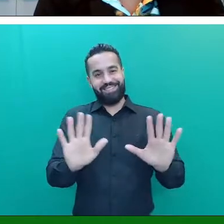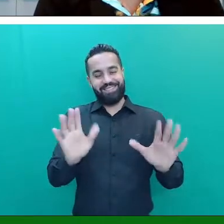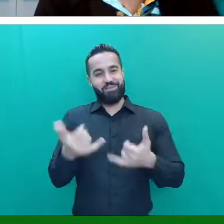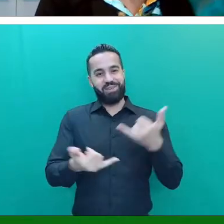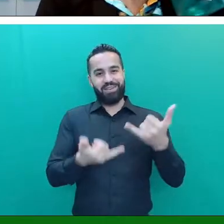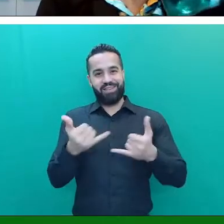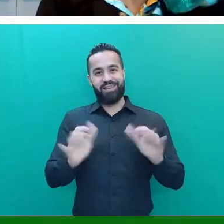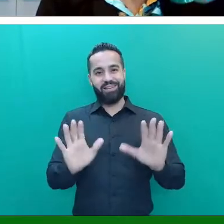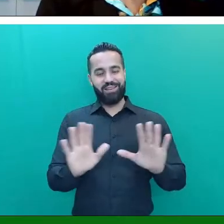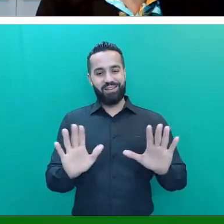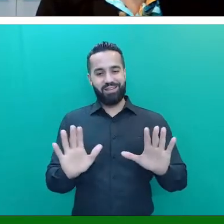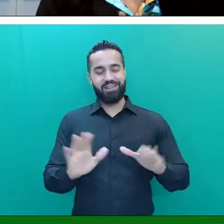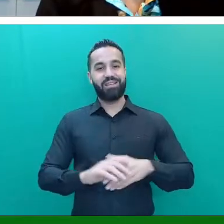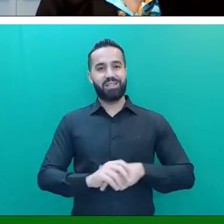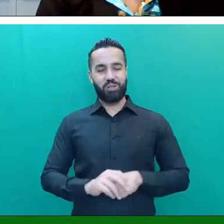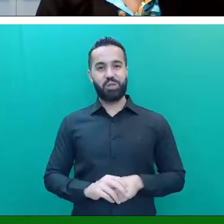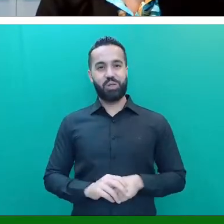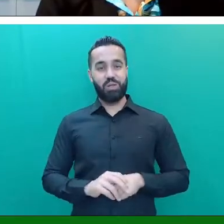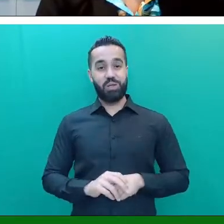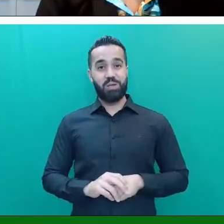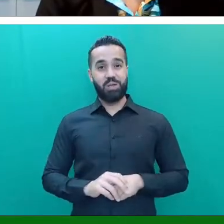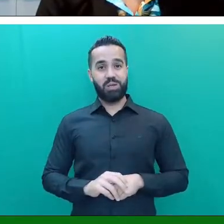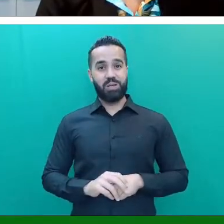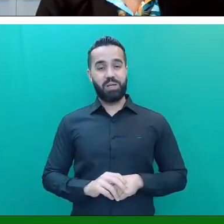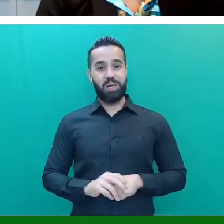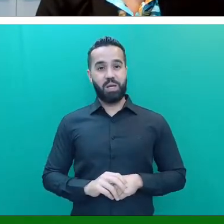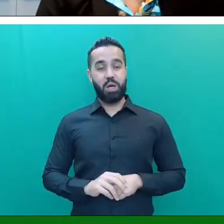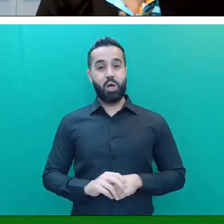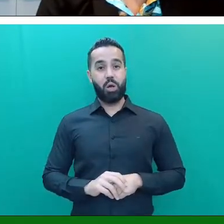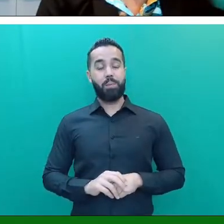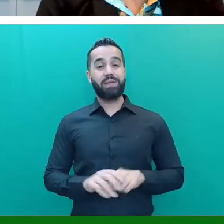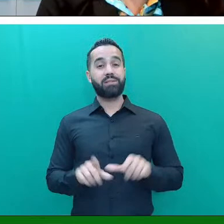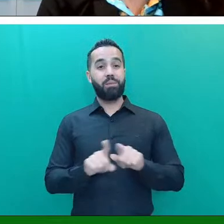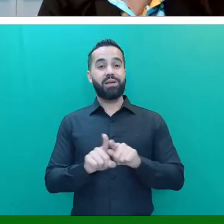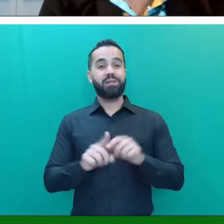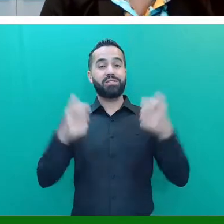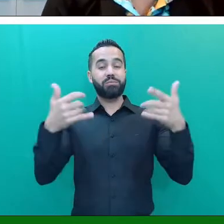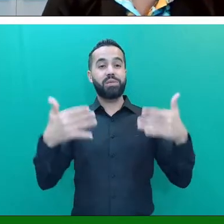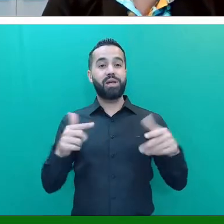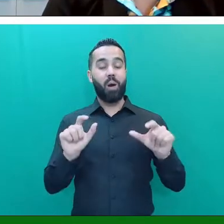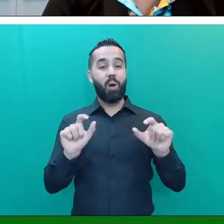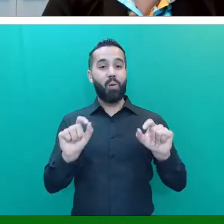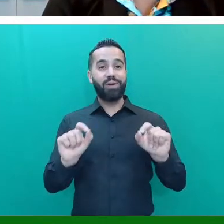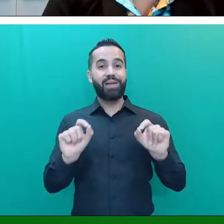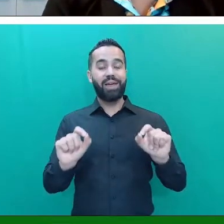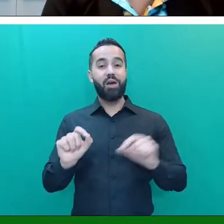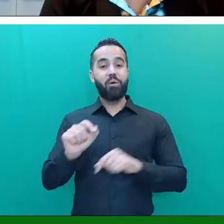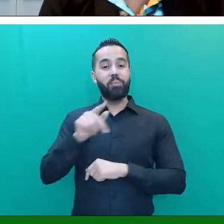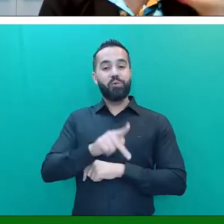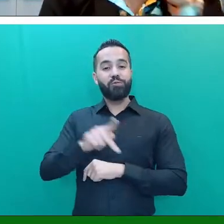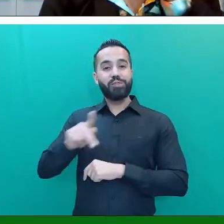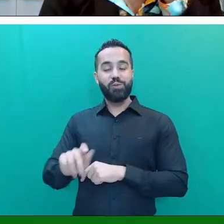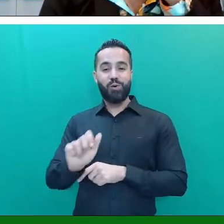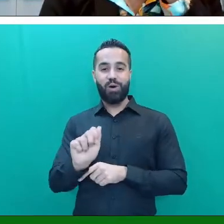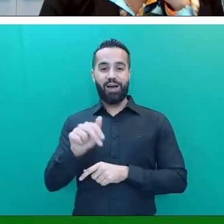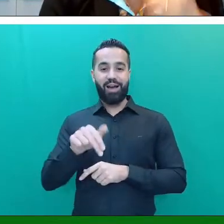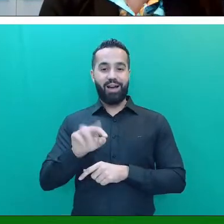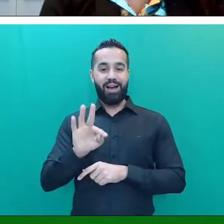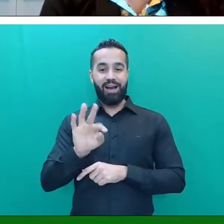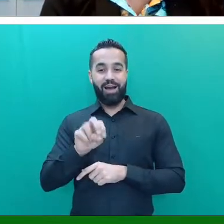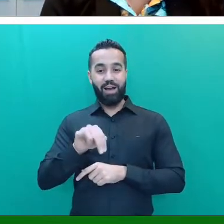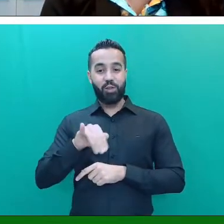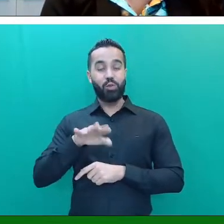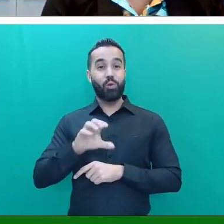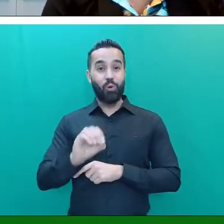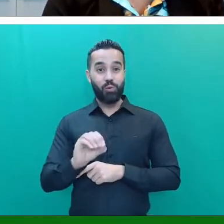Mas, de fato, há uma outra coisinha só que eu assinalei, que nem vale a pena dizer, porque, como diria o professor Antônio Cândido, se está